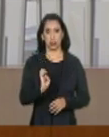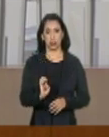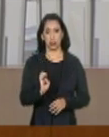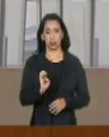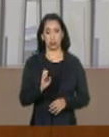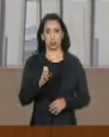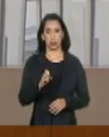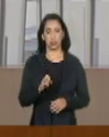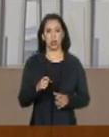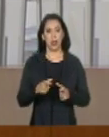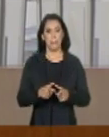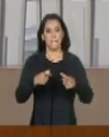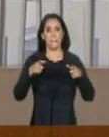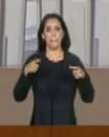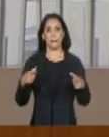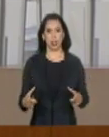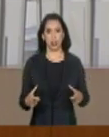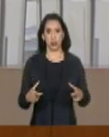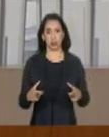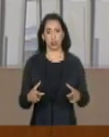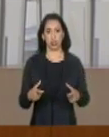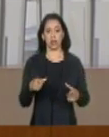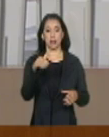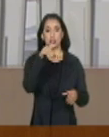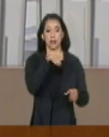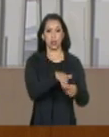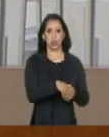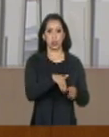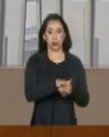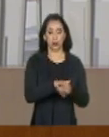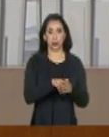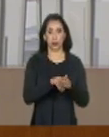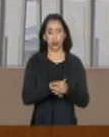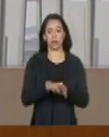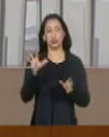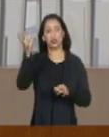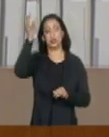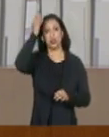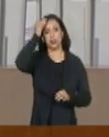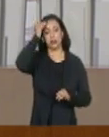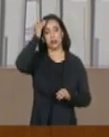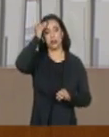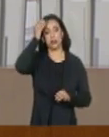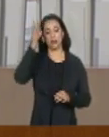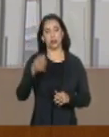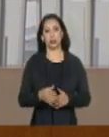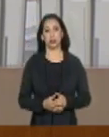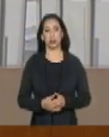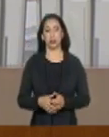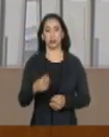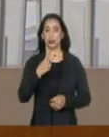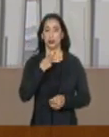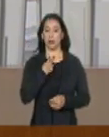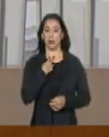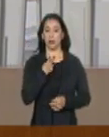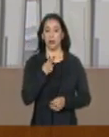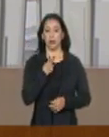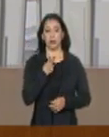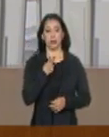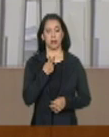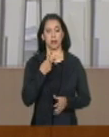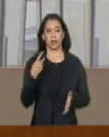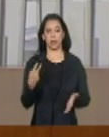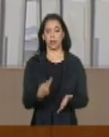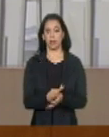por maioria, decidiu que essa alteração de entendimento não poderia ocorrer por